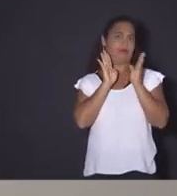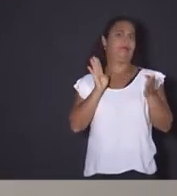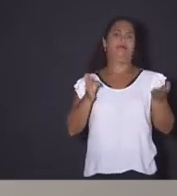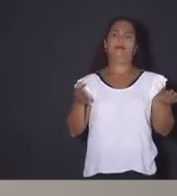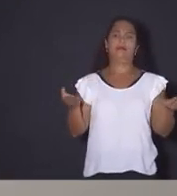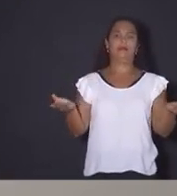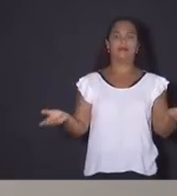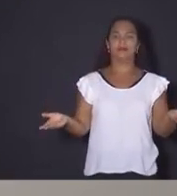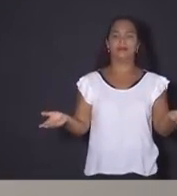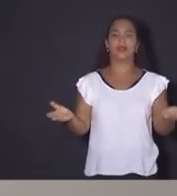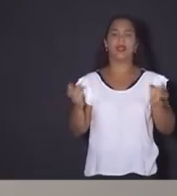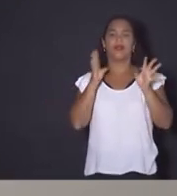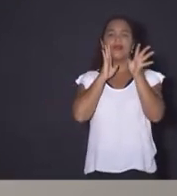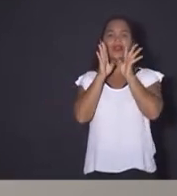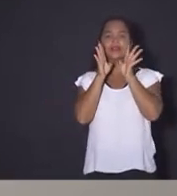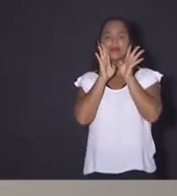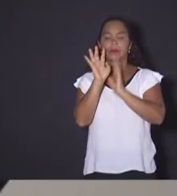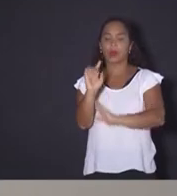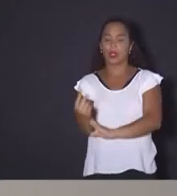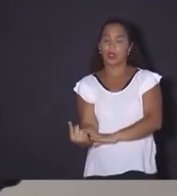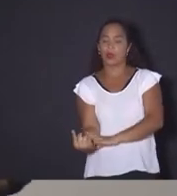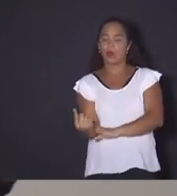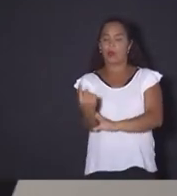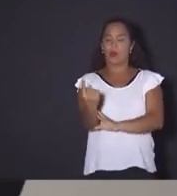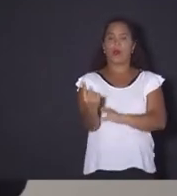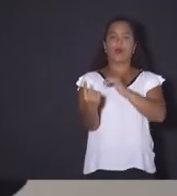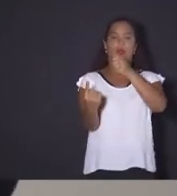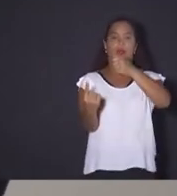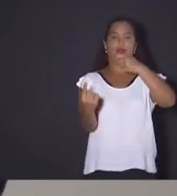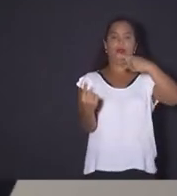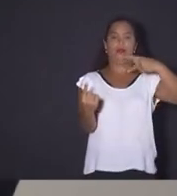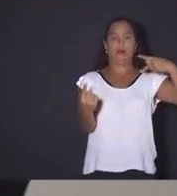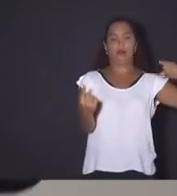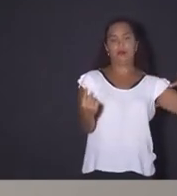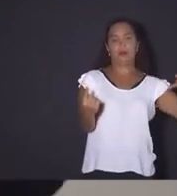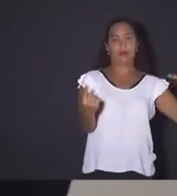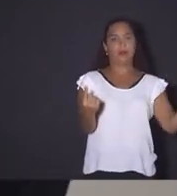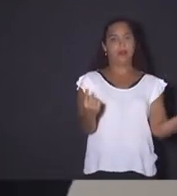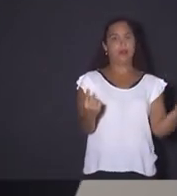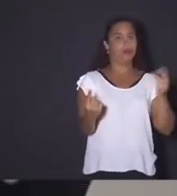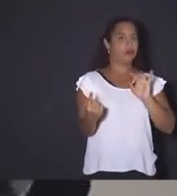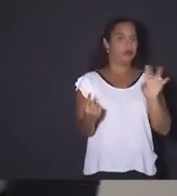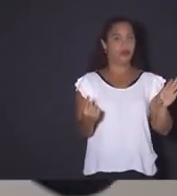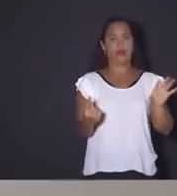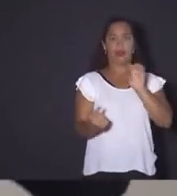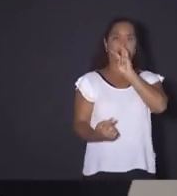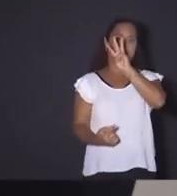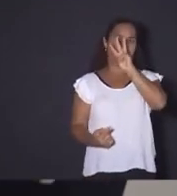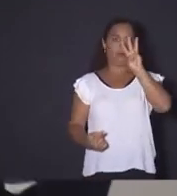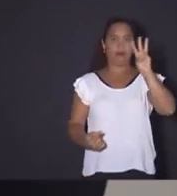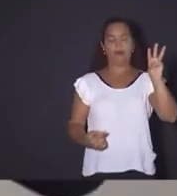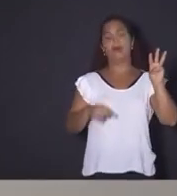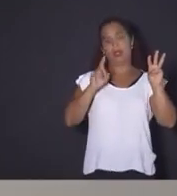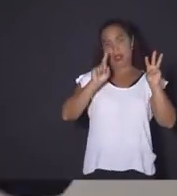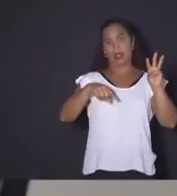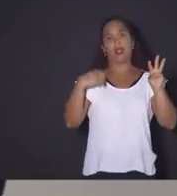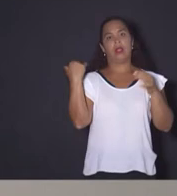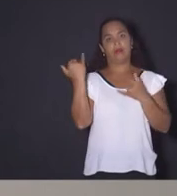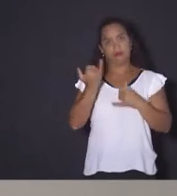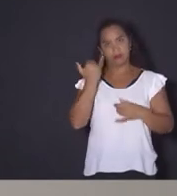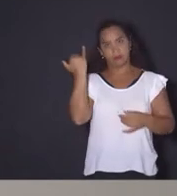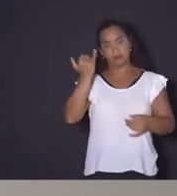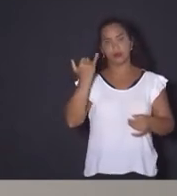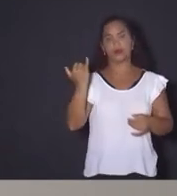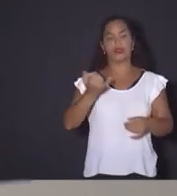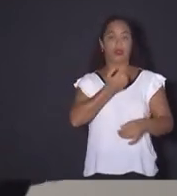Facebook é um dos braços importantes, na realidade, o Facebook não passa de um site, um site importante, com um grande número